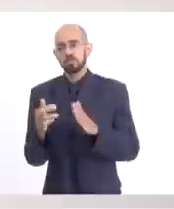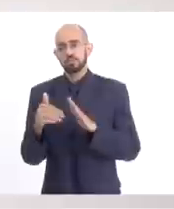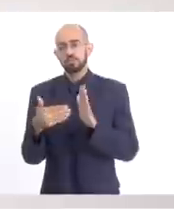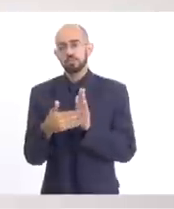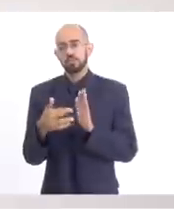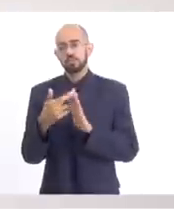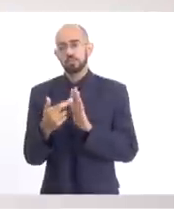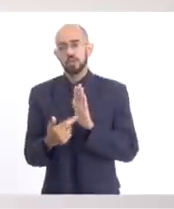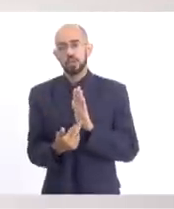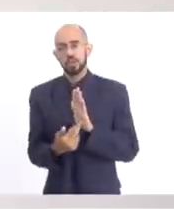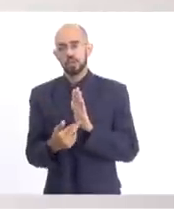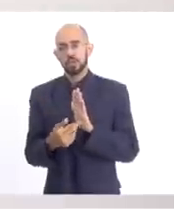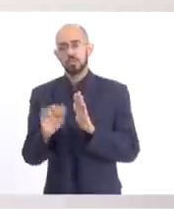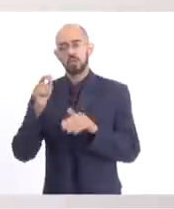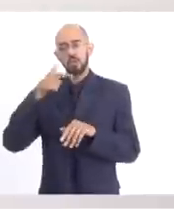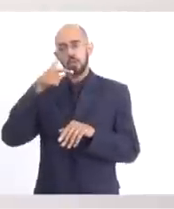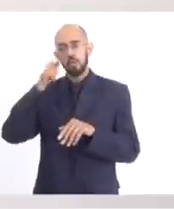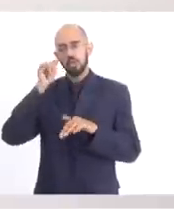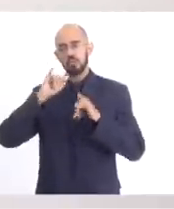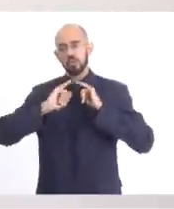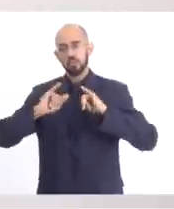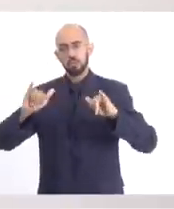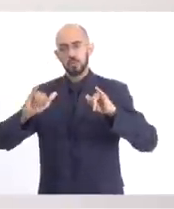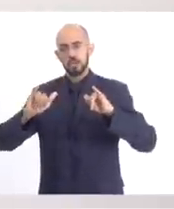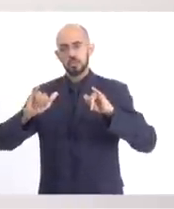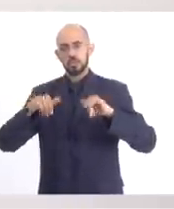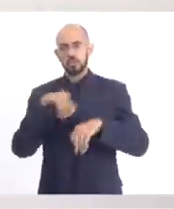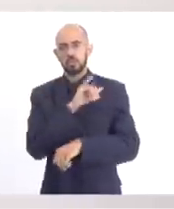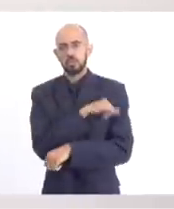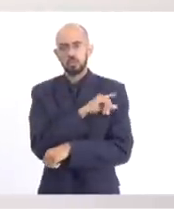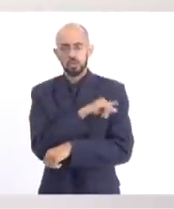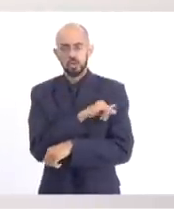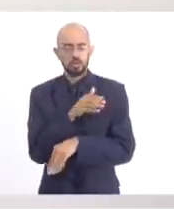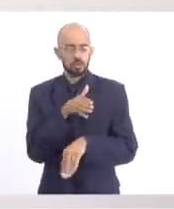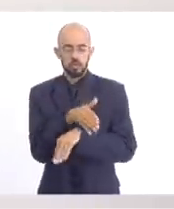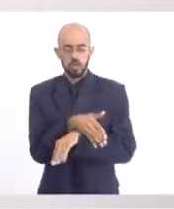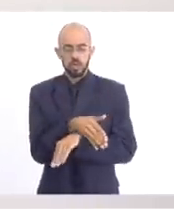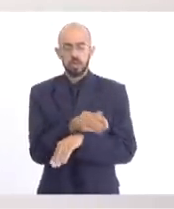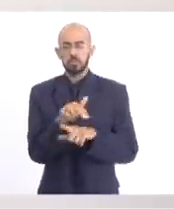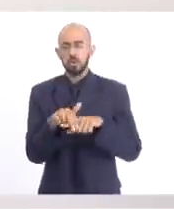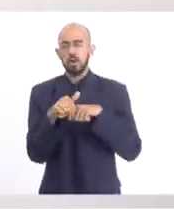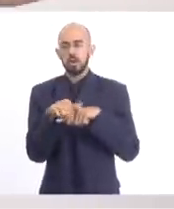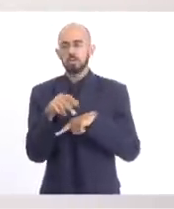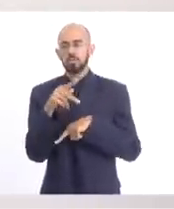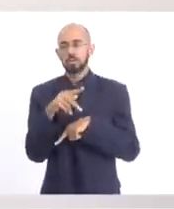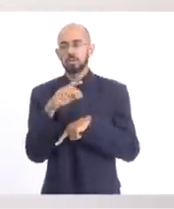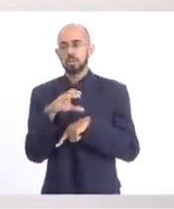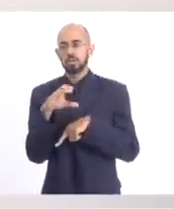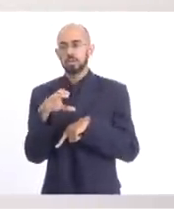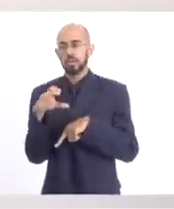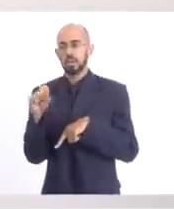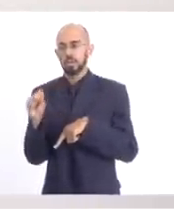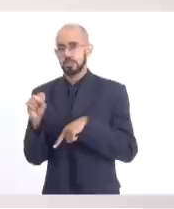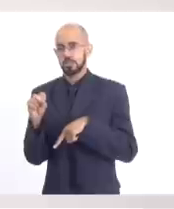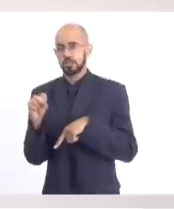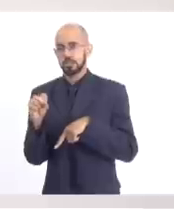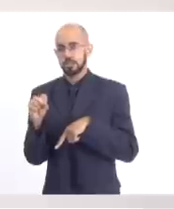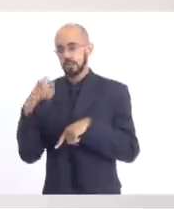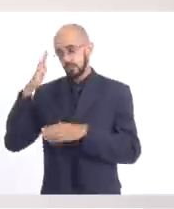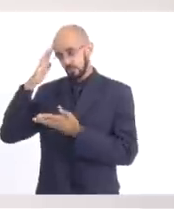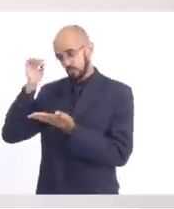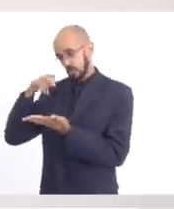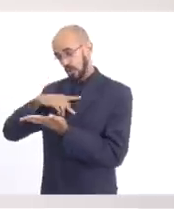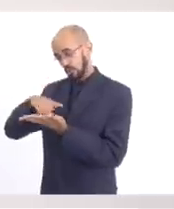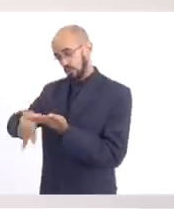foi publicado, talvez ontem, o Rio de Janeiro não entra no regime por causa do PCCS. Eu sei, presidente, eu só estou dando